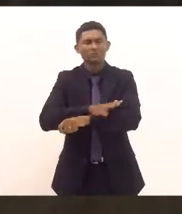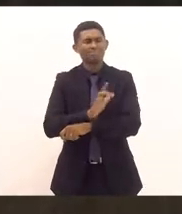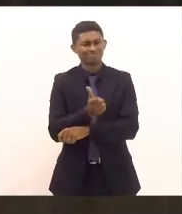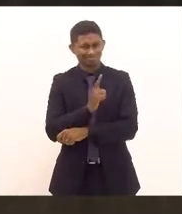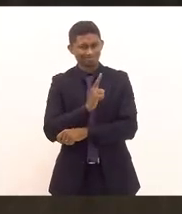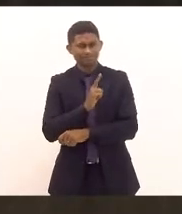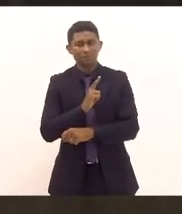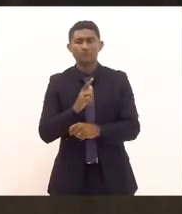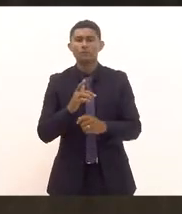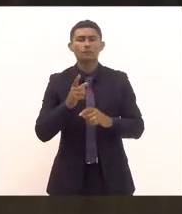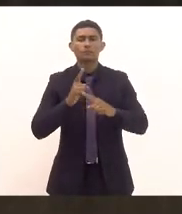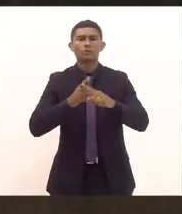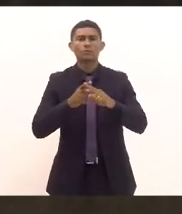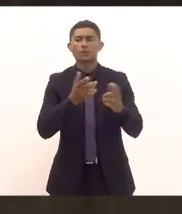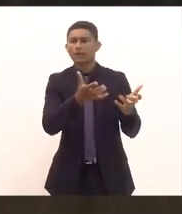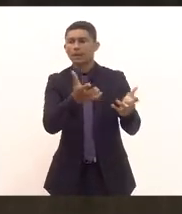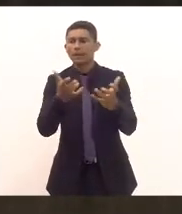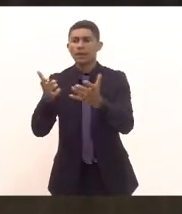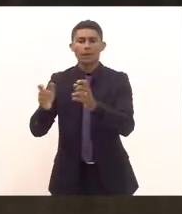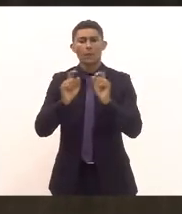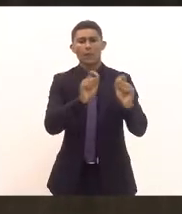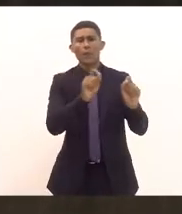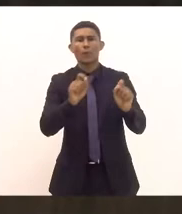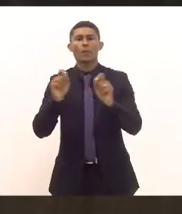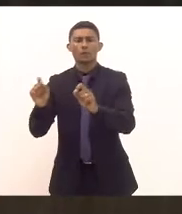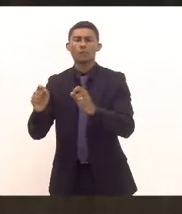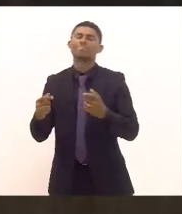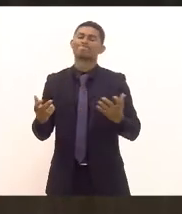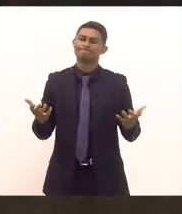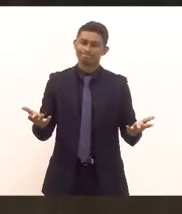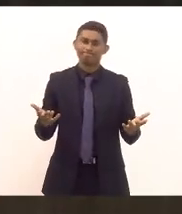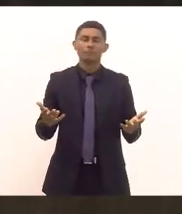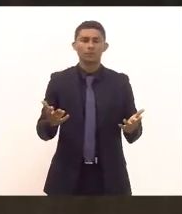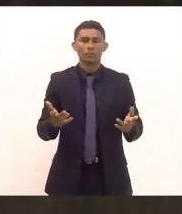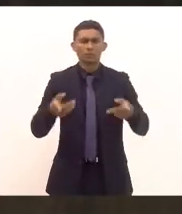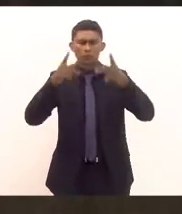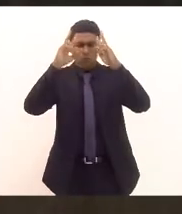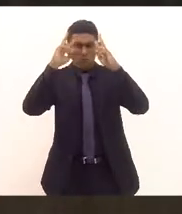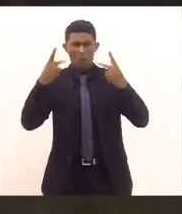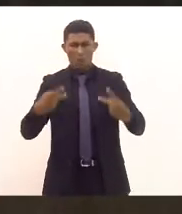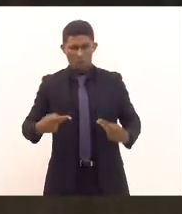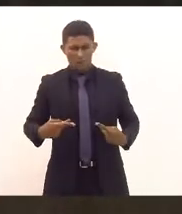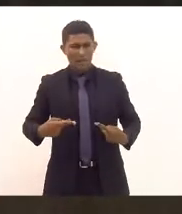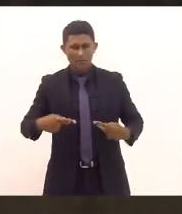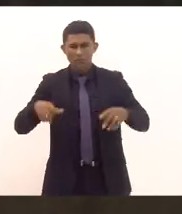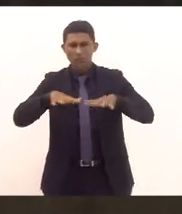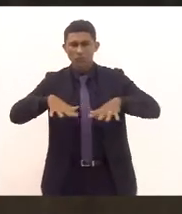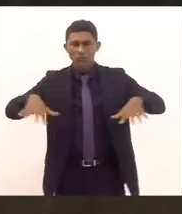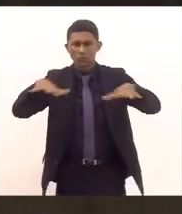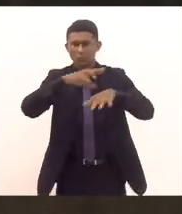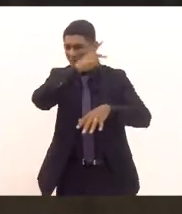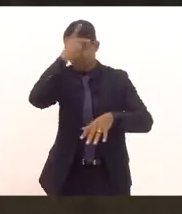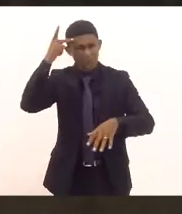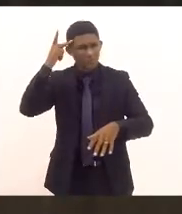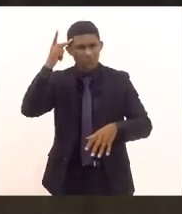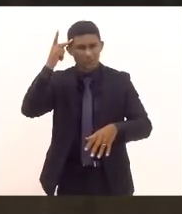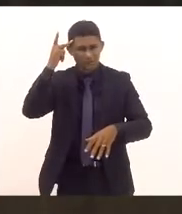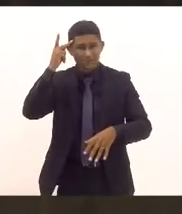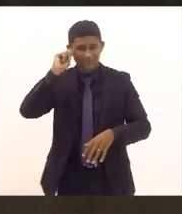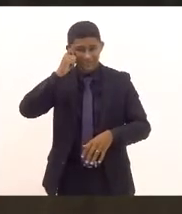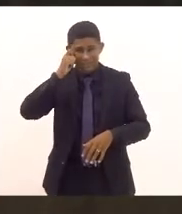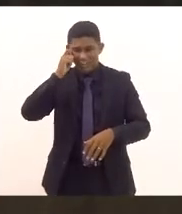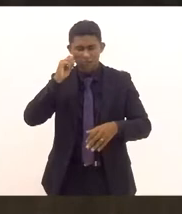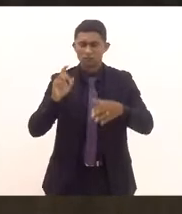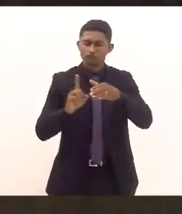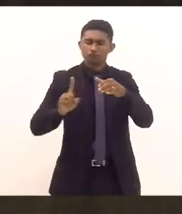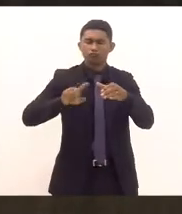de inviabilizar e de destituído a humanidade pessoas negras Então nesse sentido foi